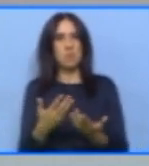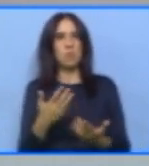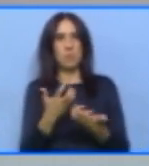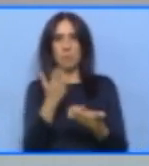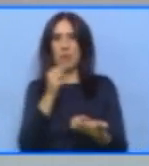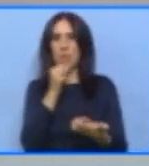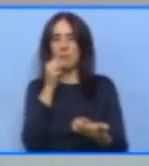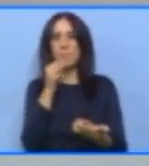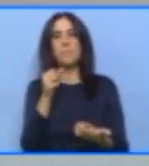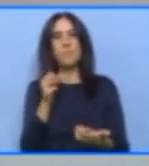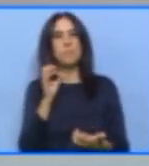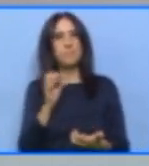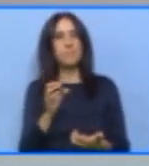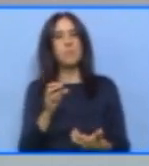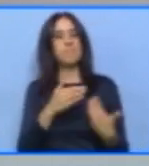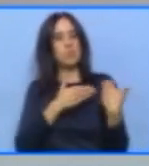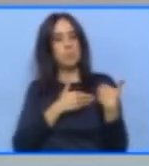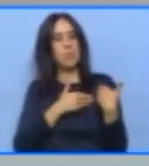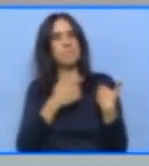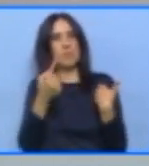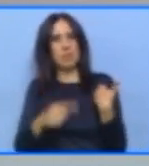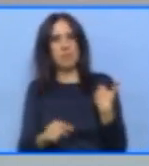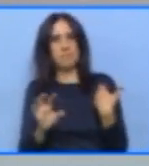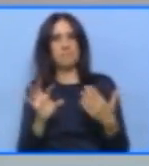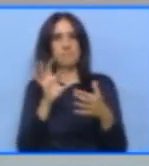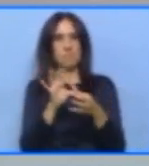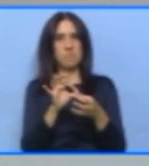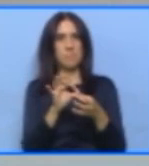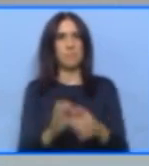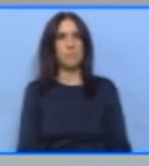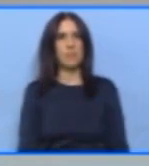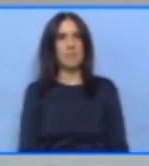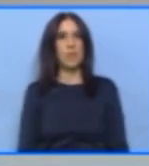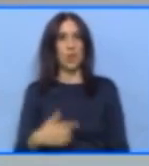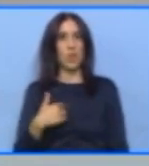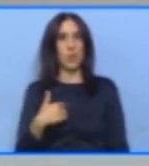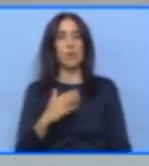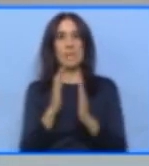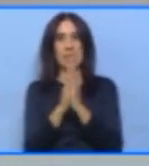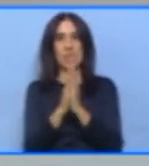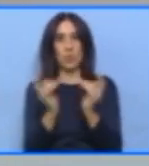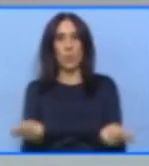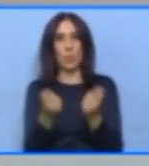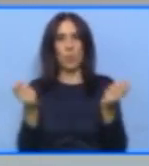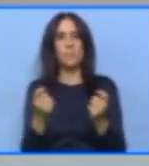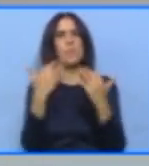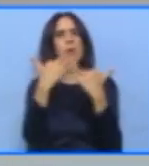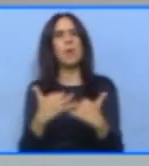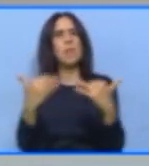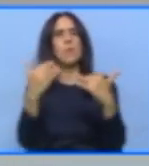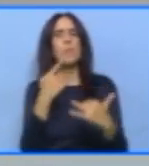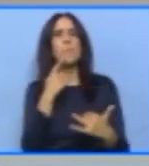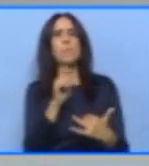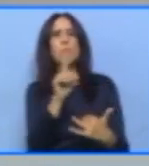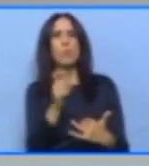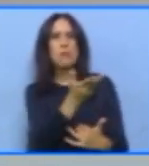normalmente, da sua corresponsabilidade. Quando estou a publicitar isto agora nas igrejas, pergunto à Assembleia: quem de